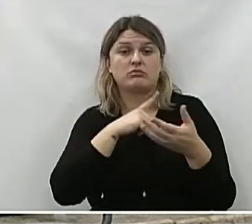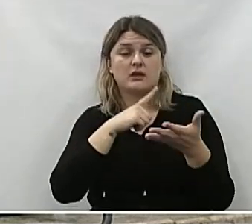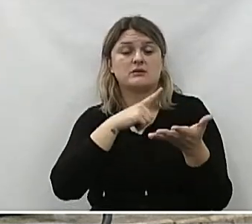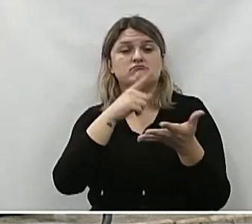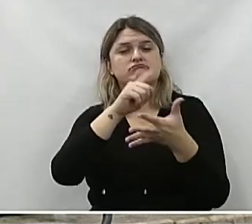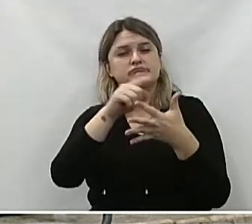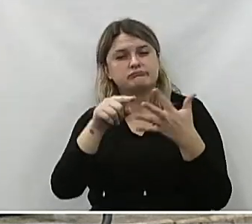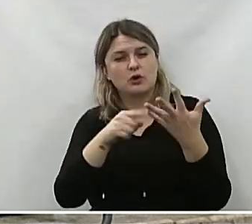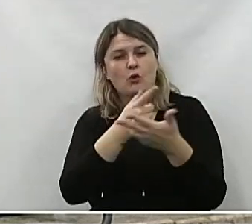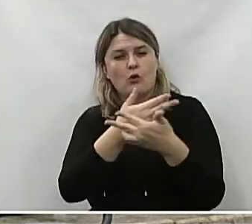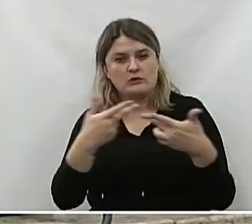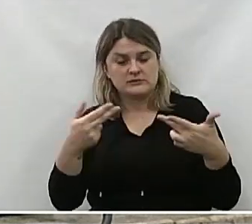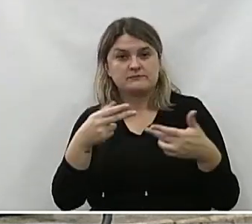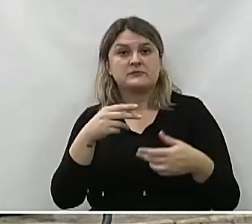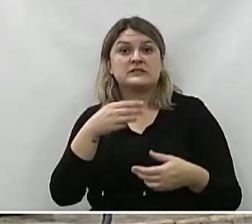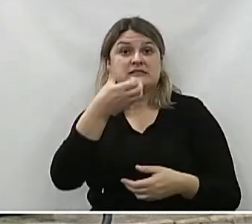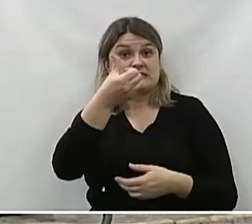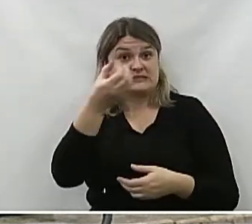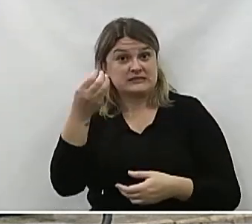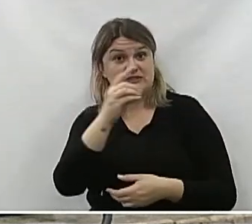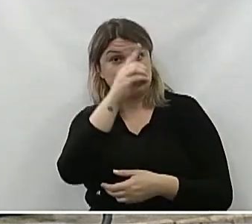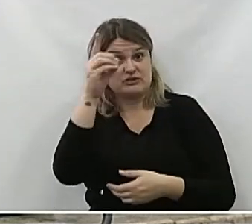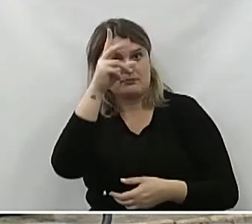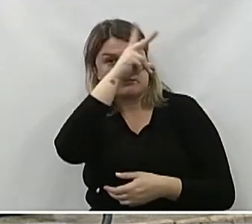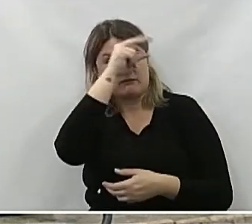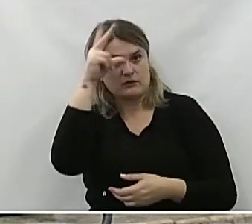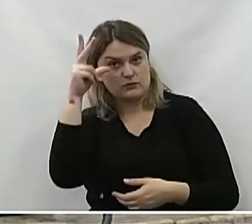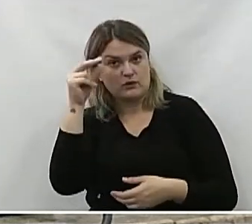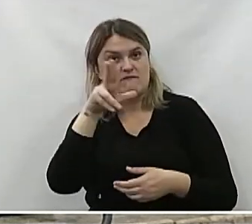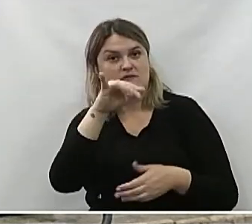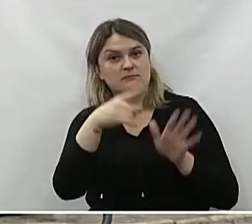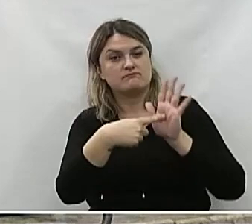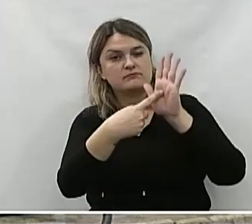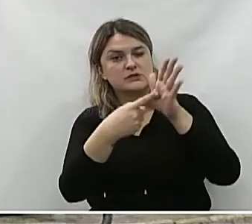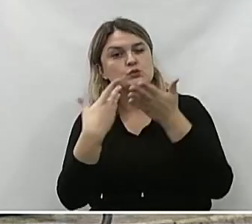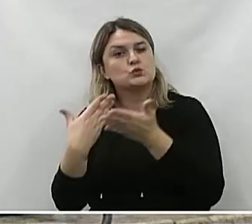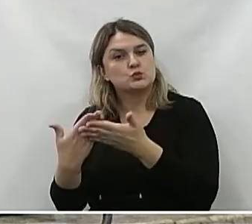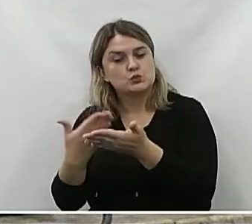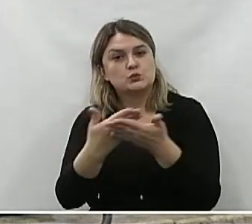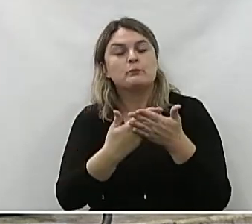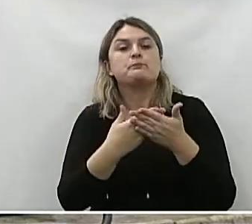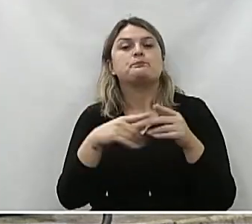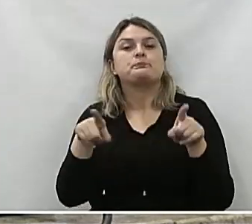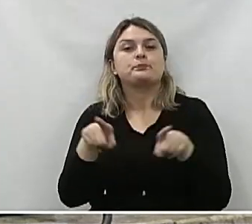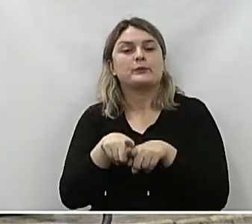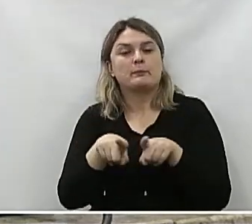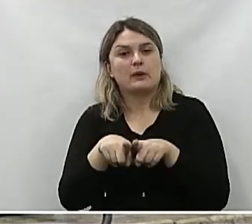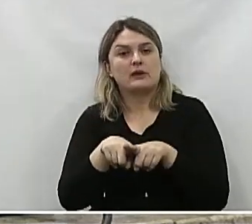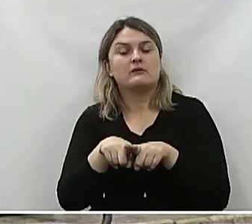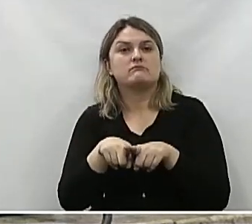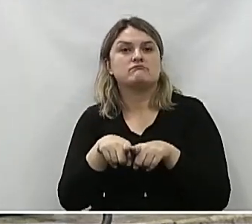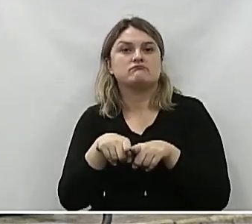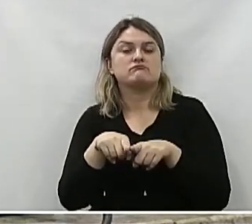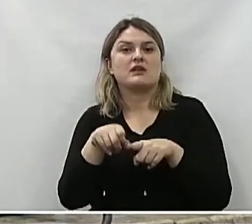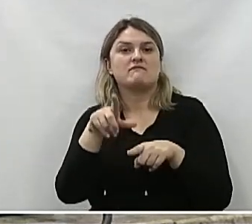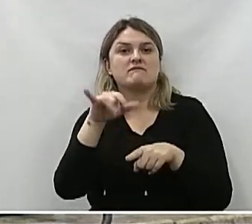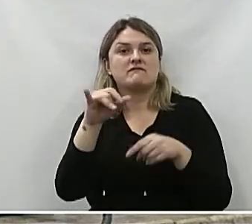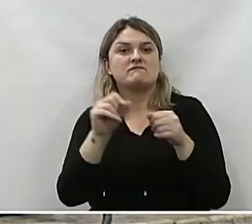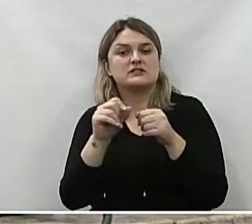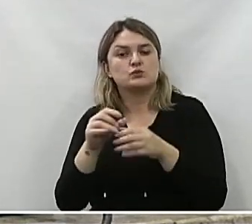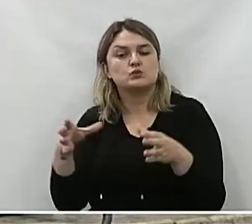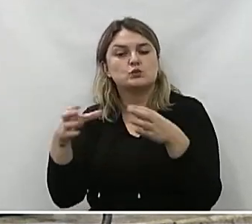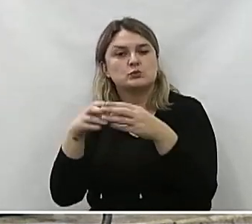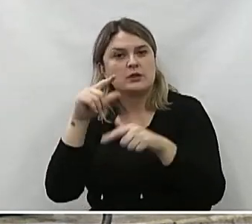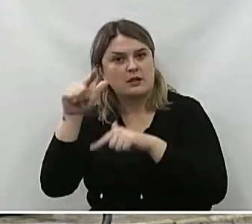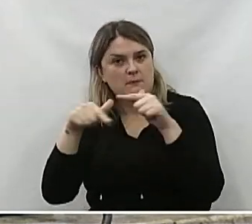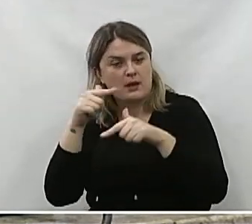encaminhamentos que dentro de 60 dias a prefeitura iria apresentar um estudo e seria formado um grupo de